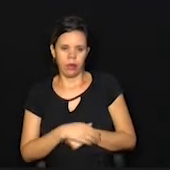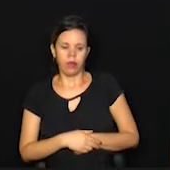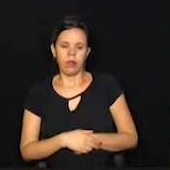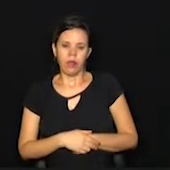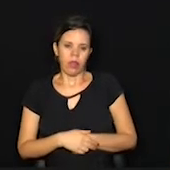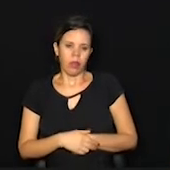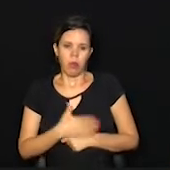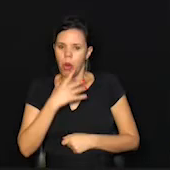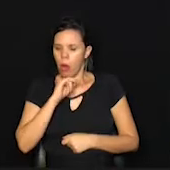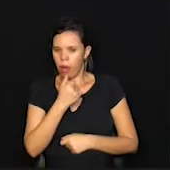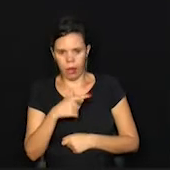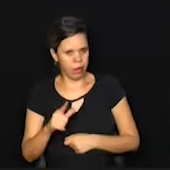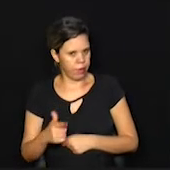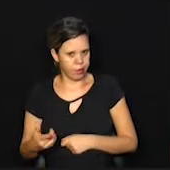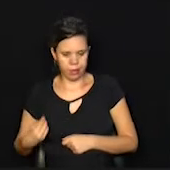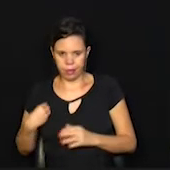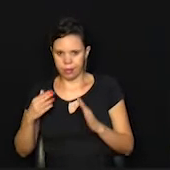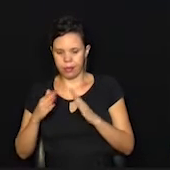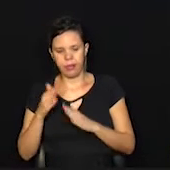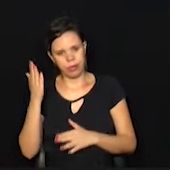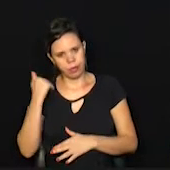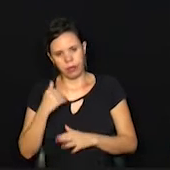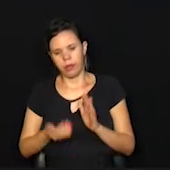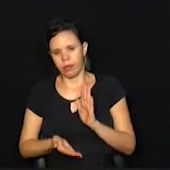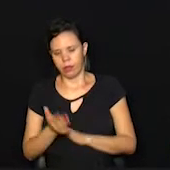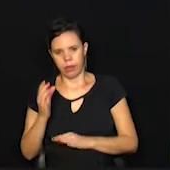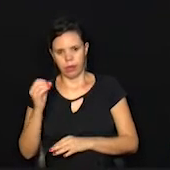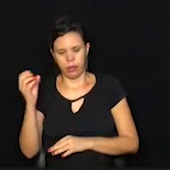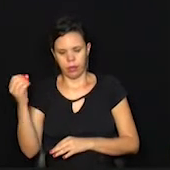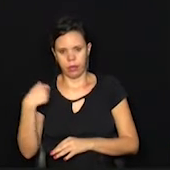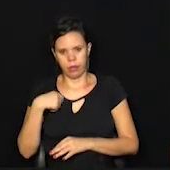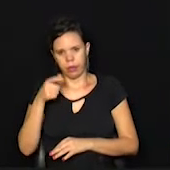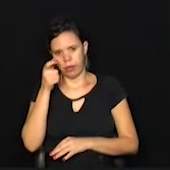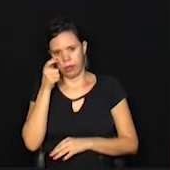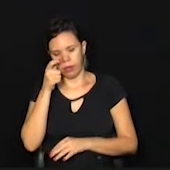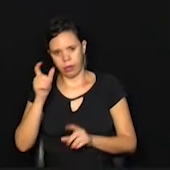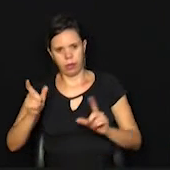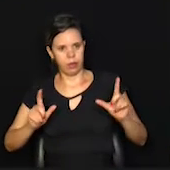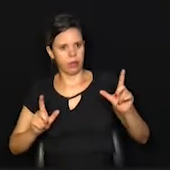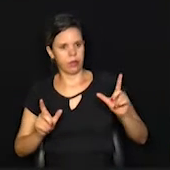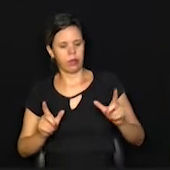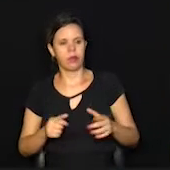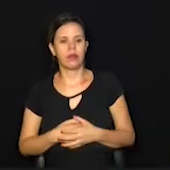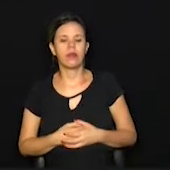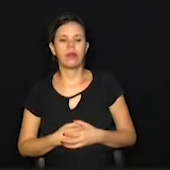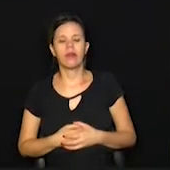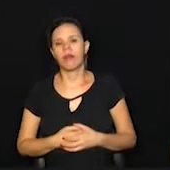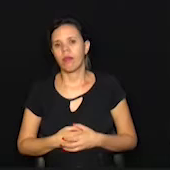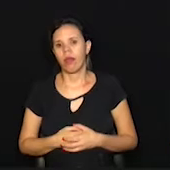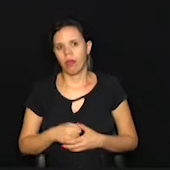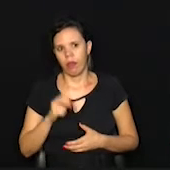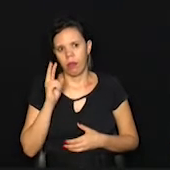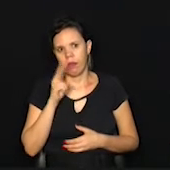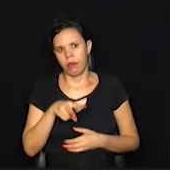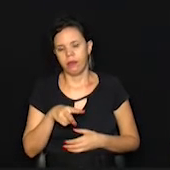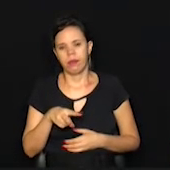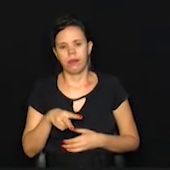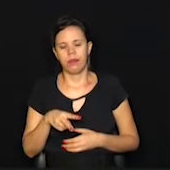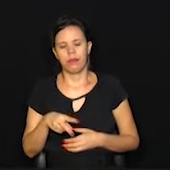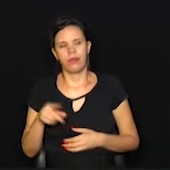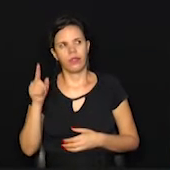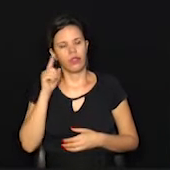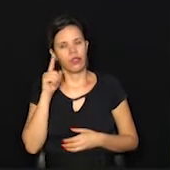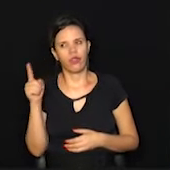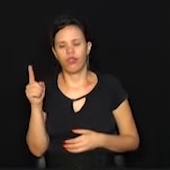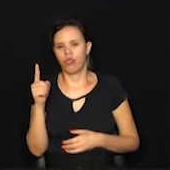meu pai não tava em casa eu saber que eu tinha viajado e eu fiquei assistindo televisão e na televisão é isso foi